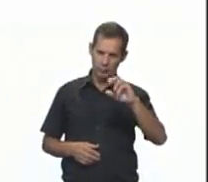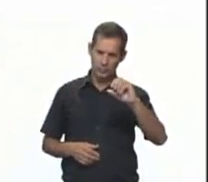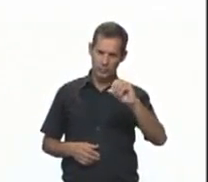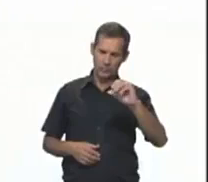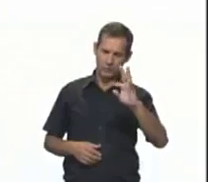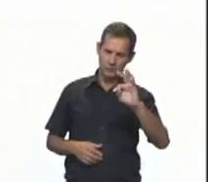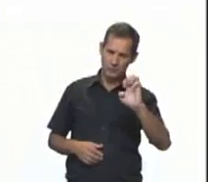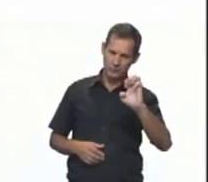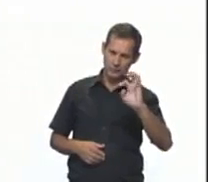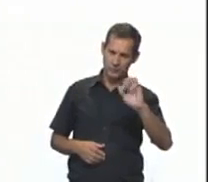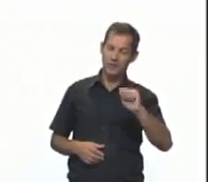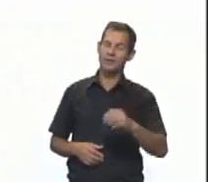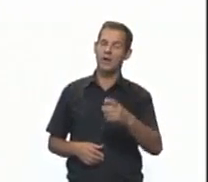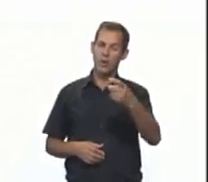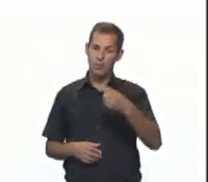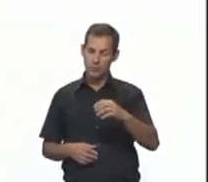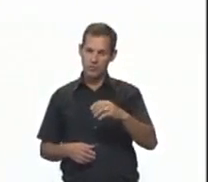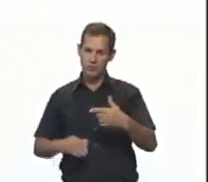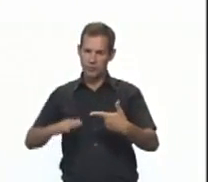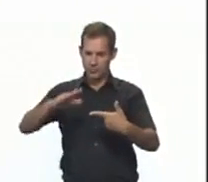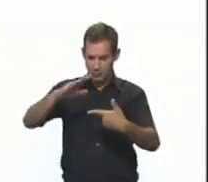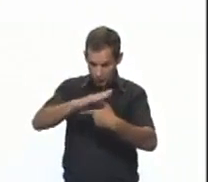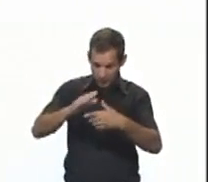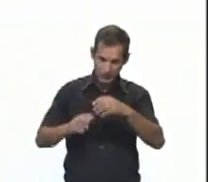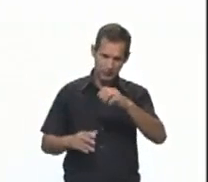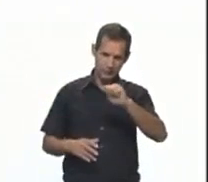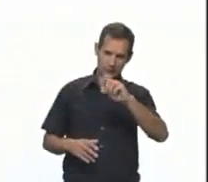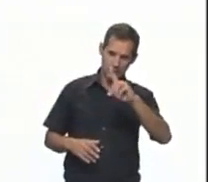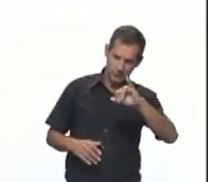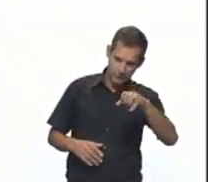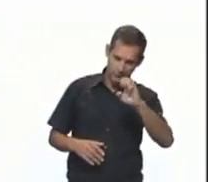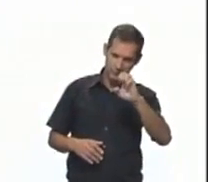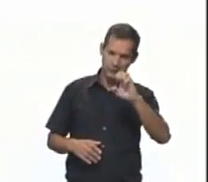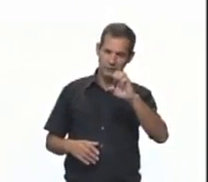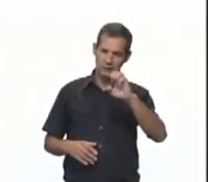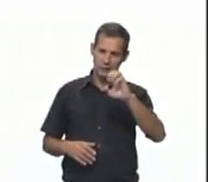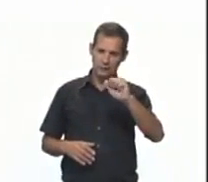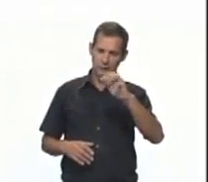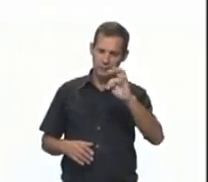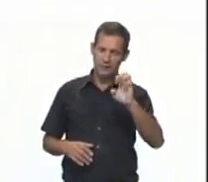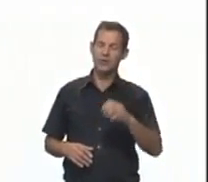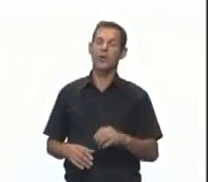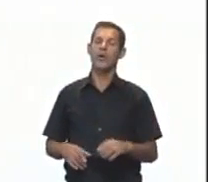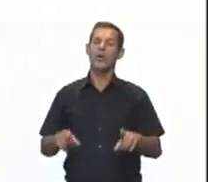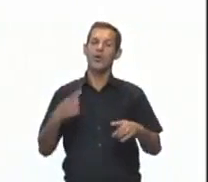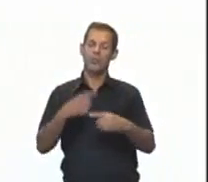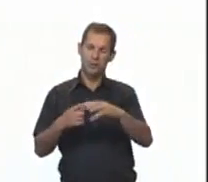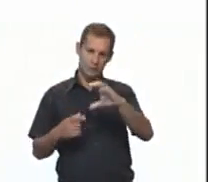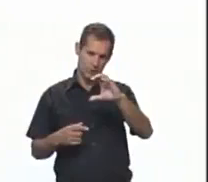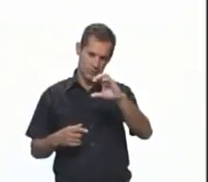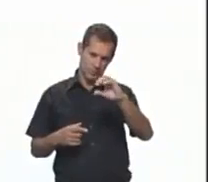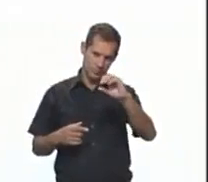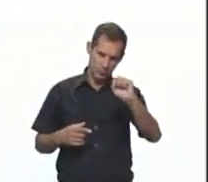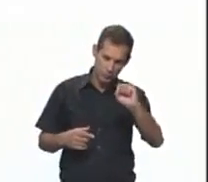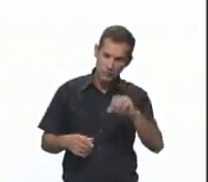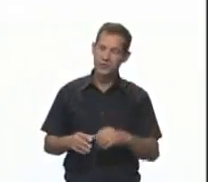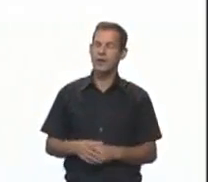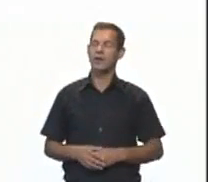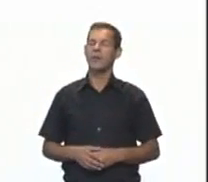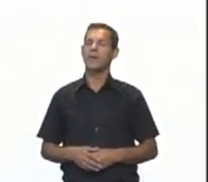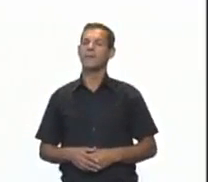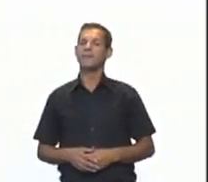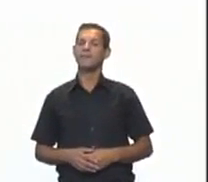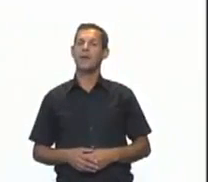x é meu cateto adjacente. Então, eu sei que o cosseno de θ, por quê? Cosseno é cateto adjacente sobre